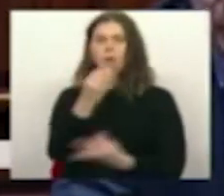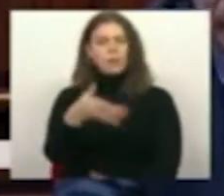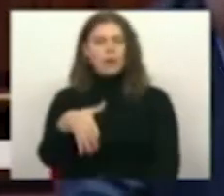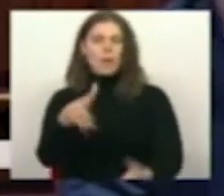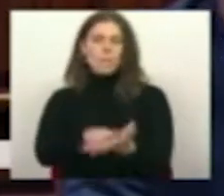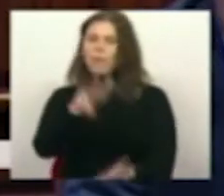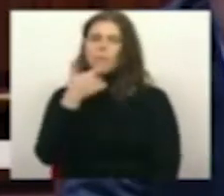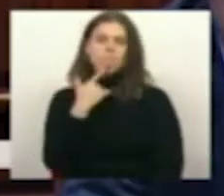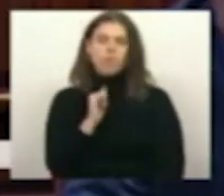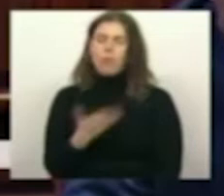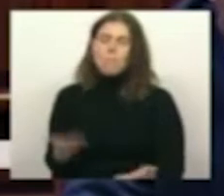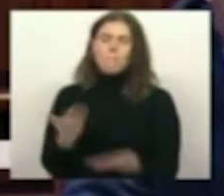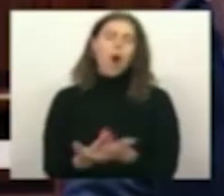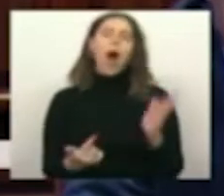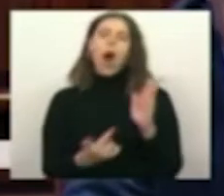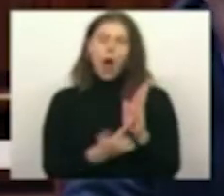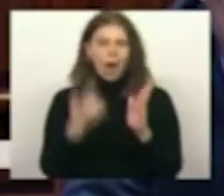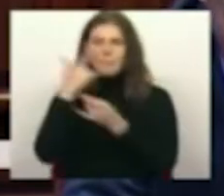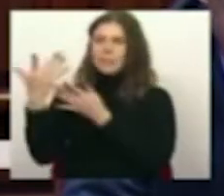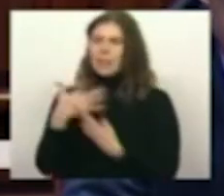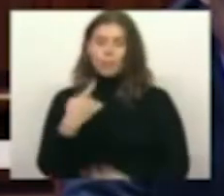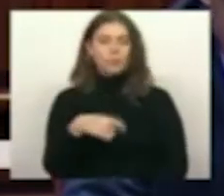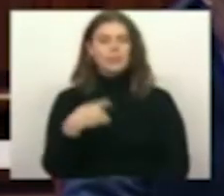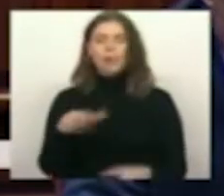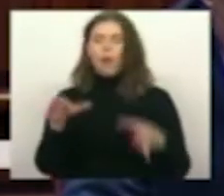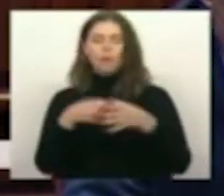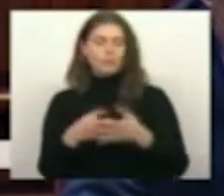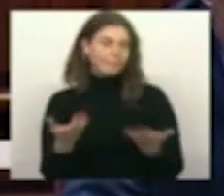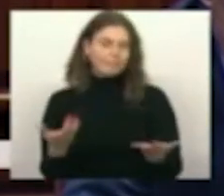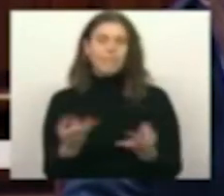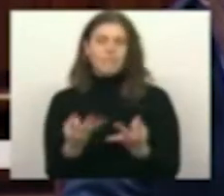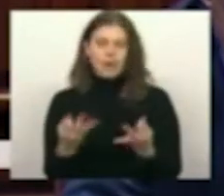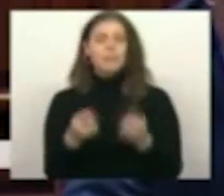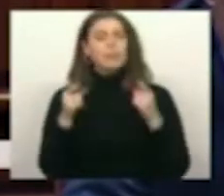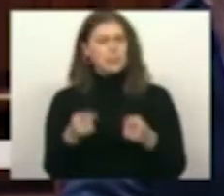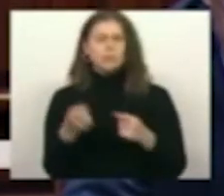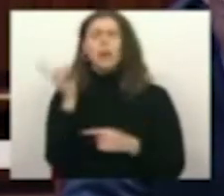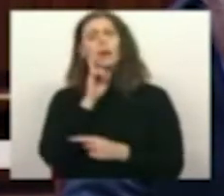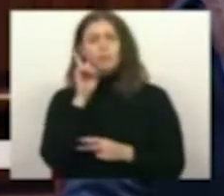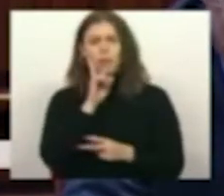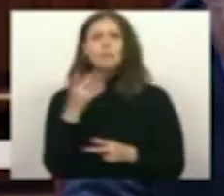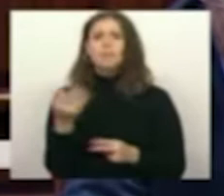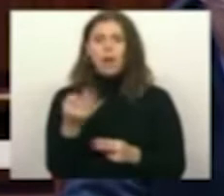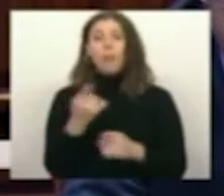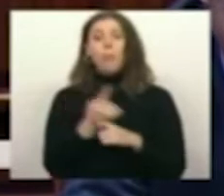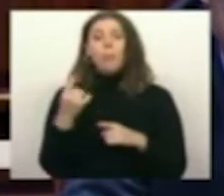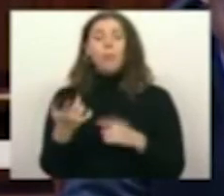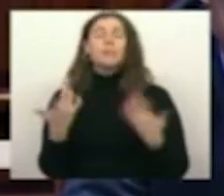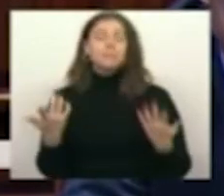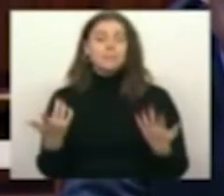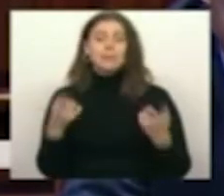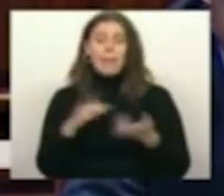podemos aprovar esta proposta apresentada pelo Presidente do Conselho. Isso é muito importante, porque